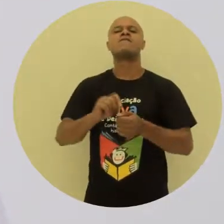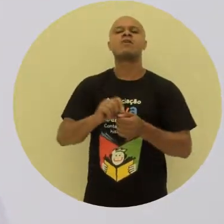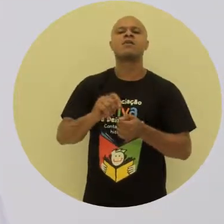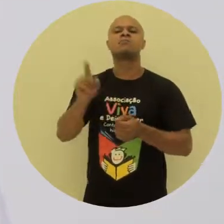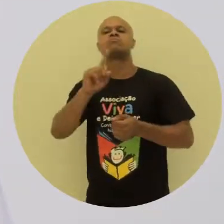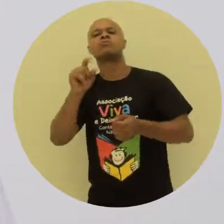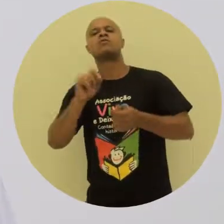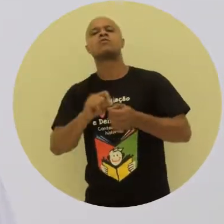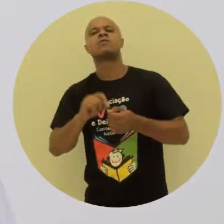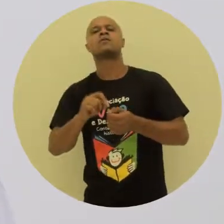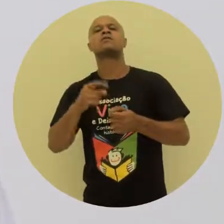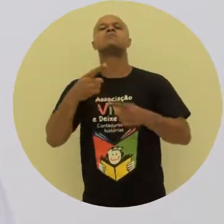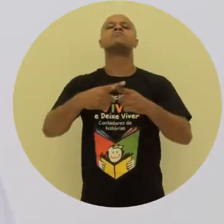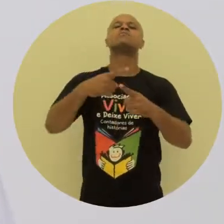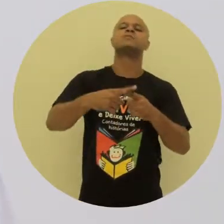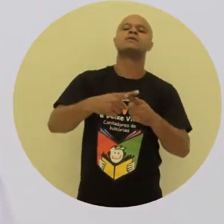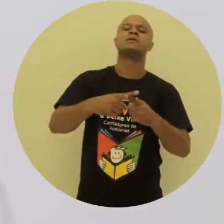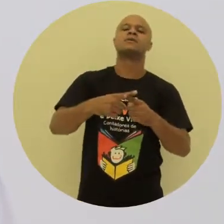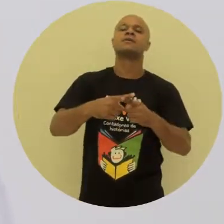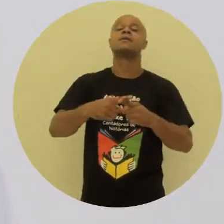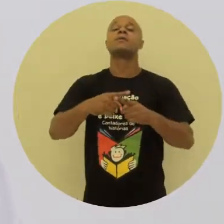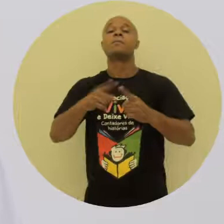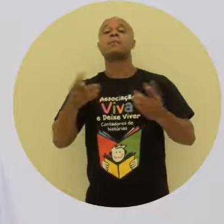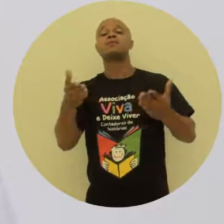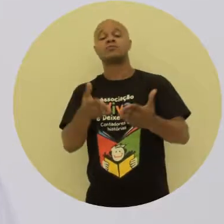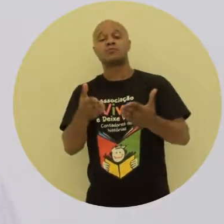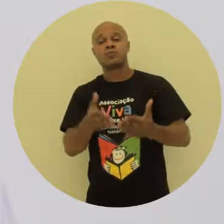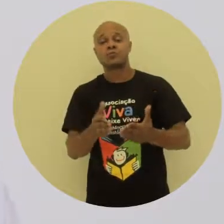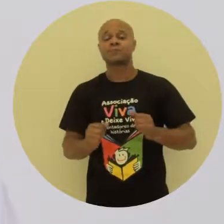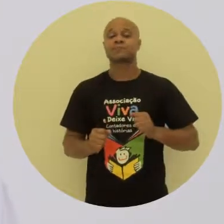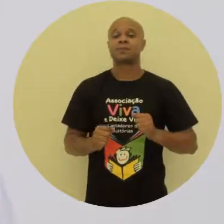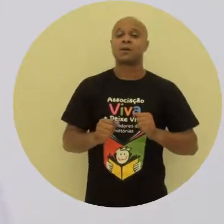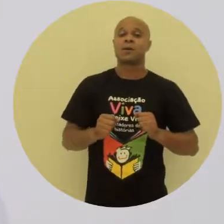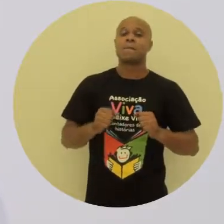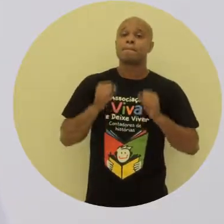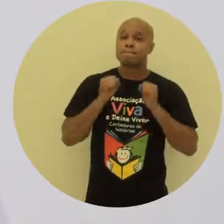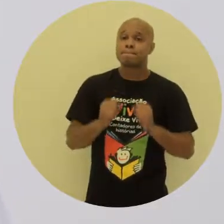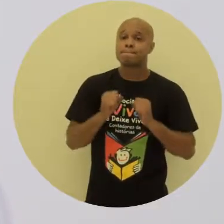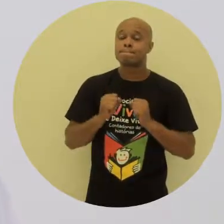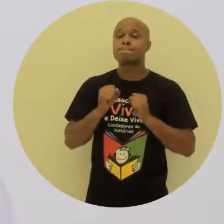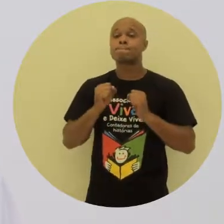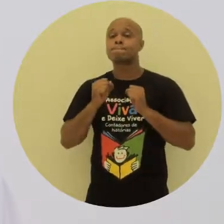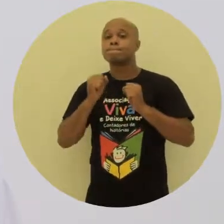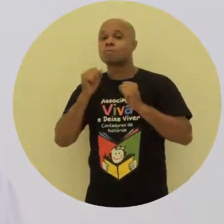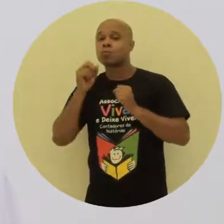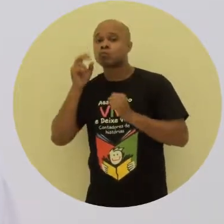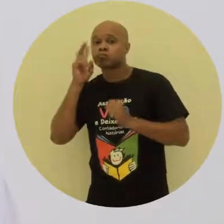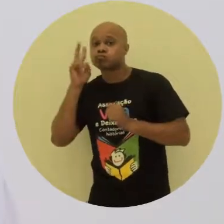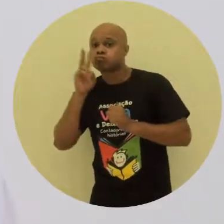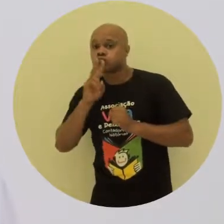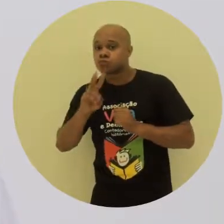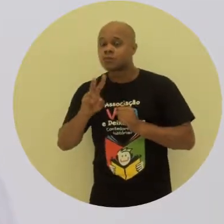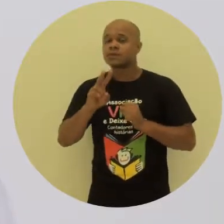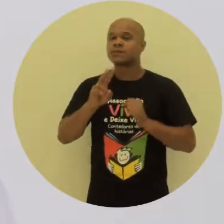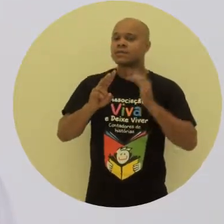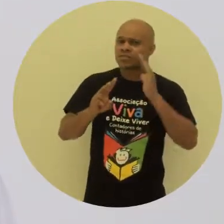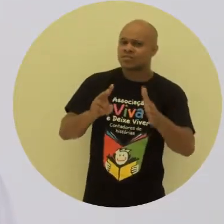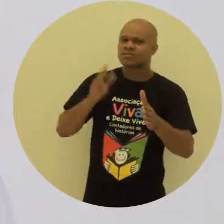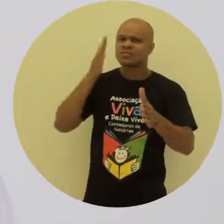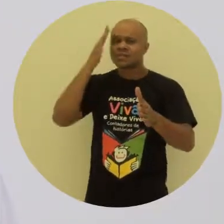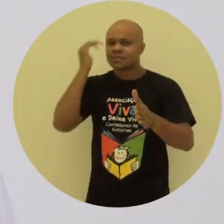política, ela não veio para dizer para a gente como temos que ser humanos, nós já